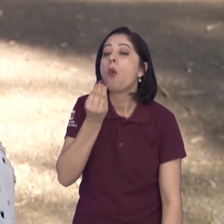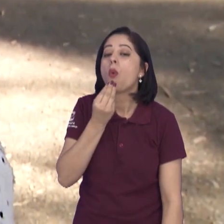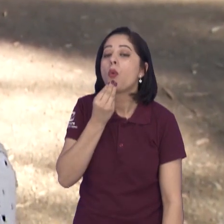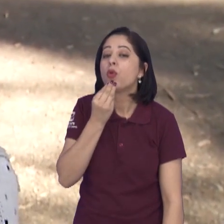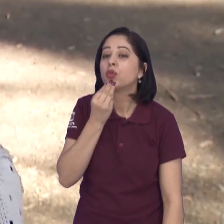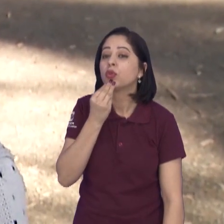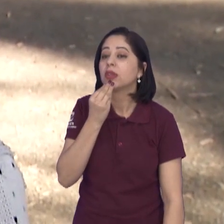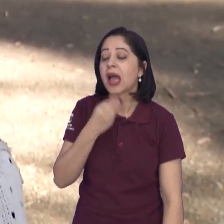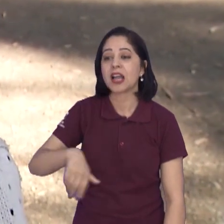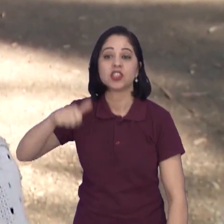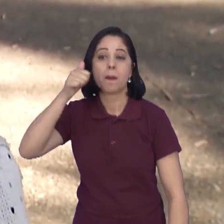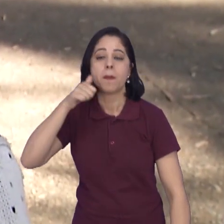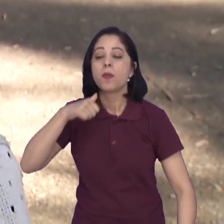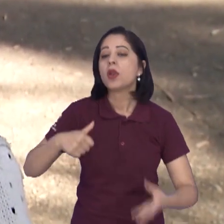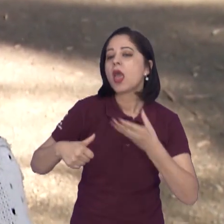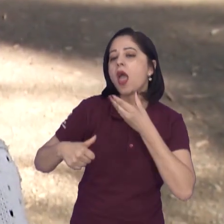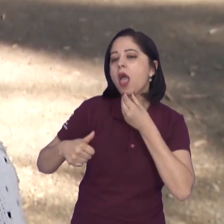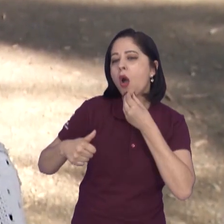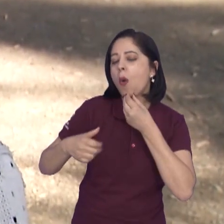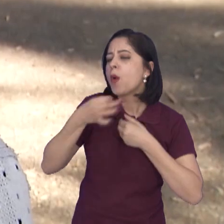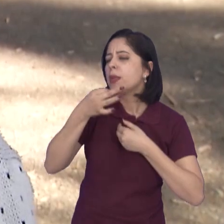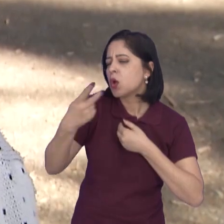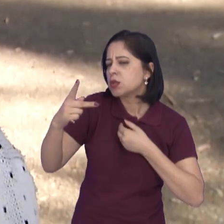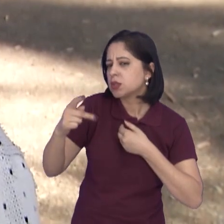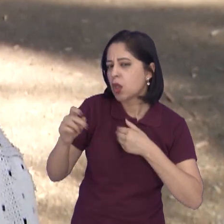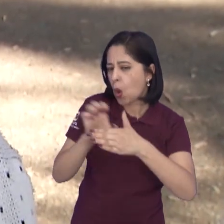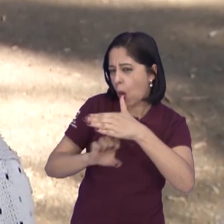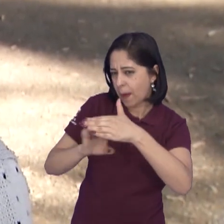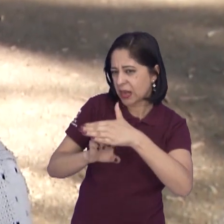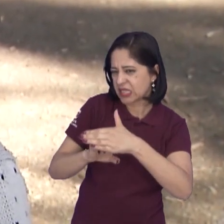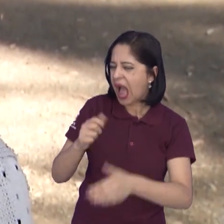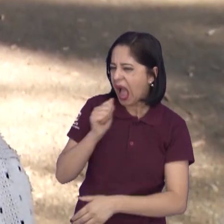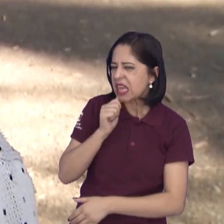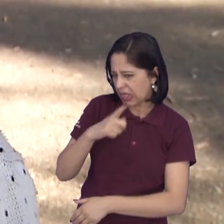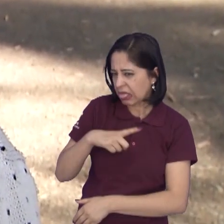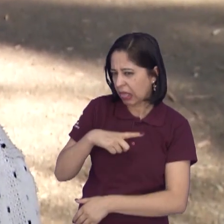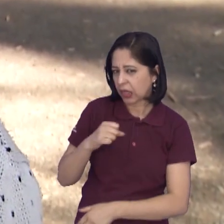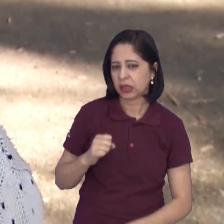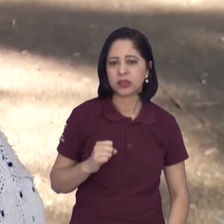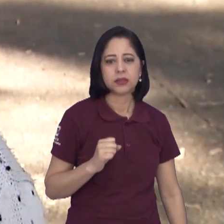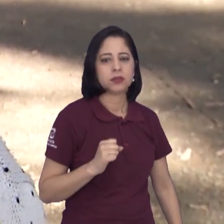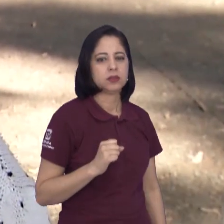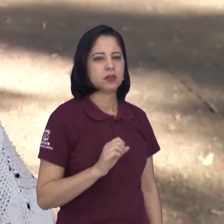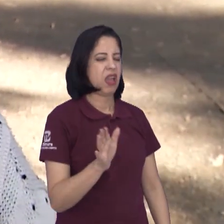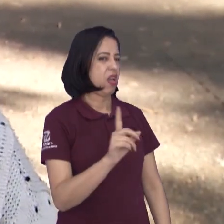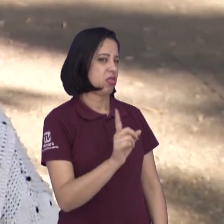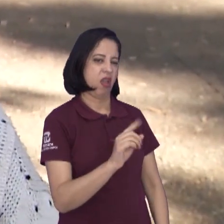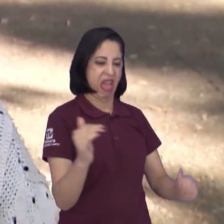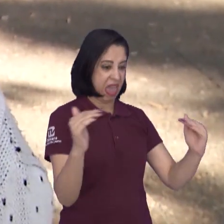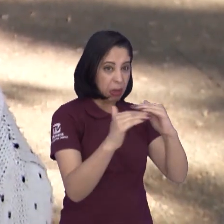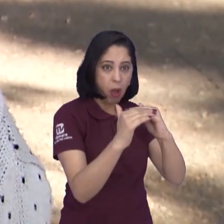entre homens e mulheres no mercado de trabalho? A senhora acha que existe essa igualdade? Não, não